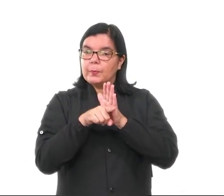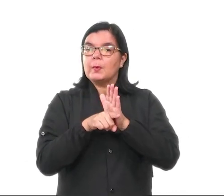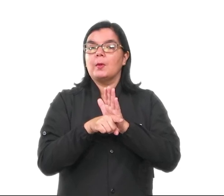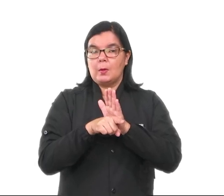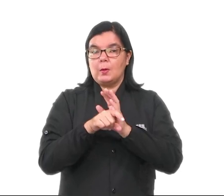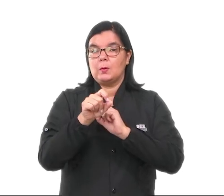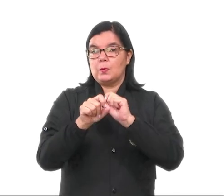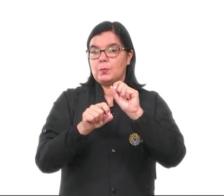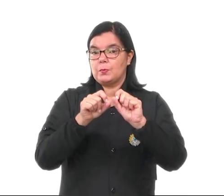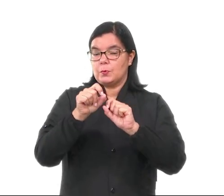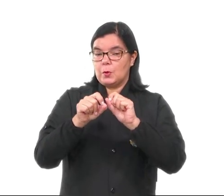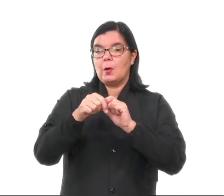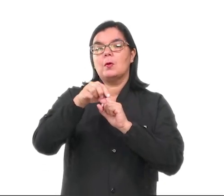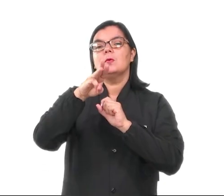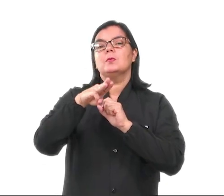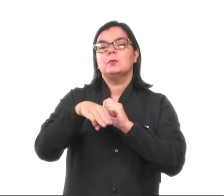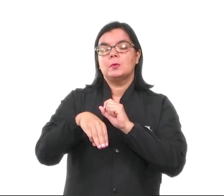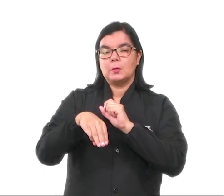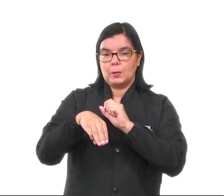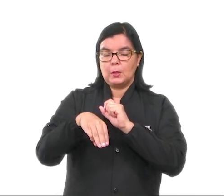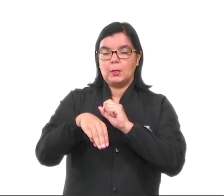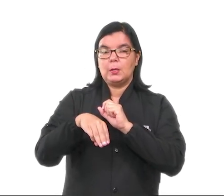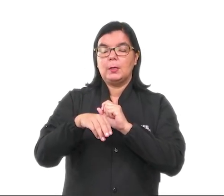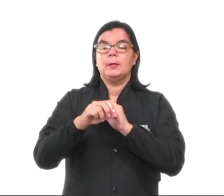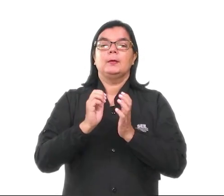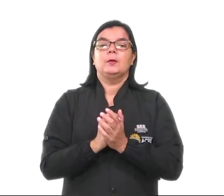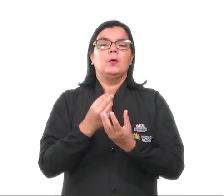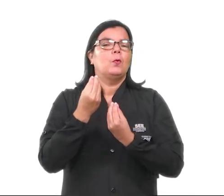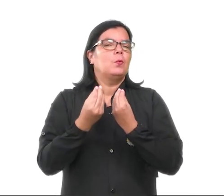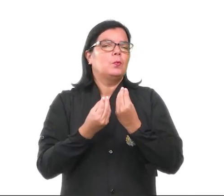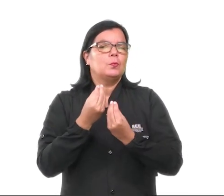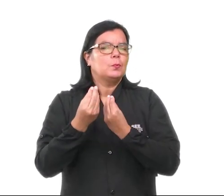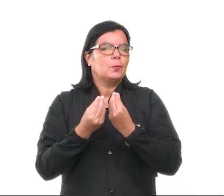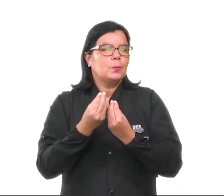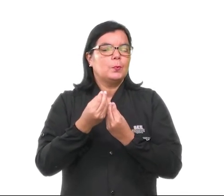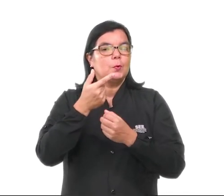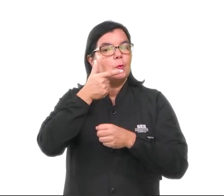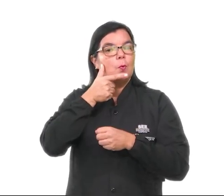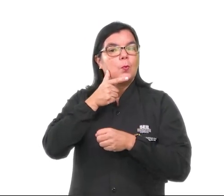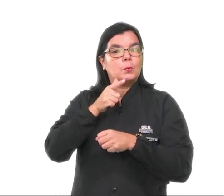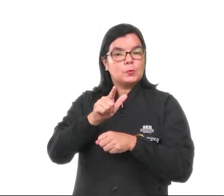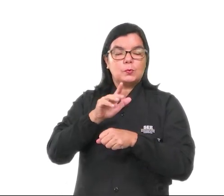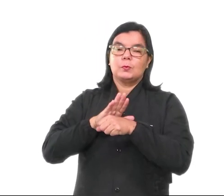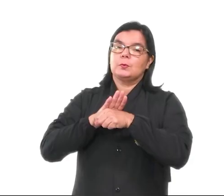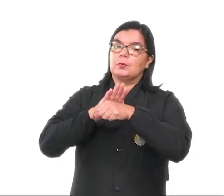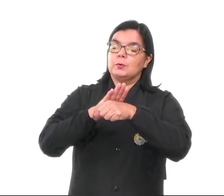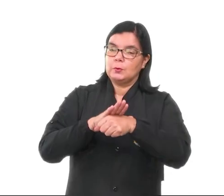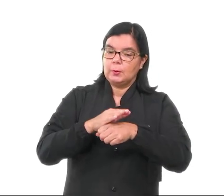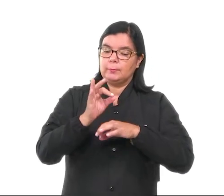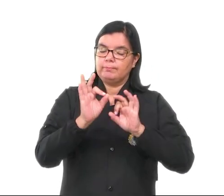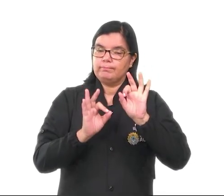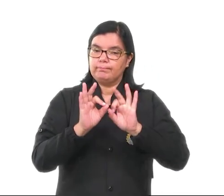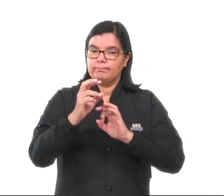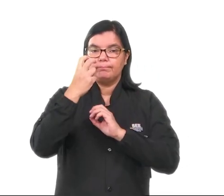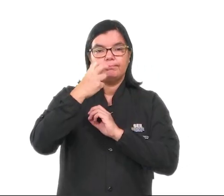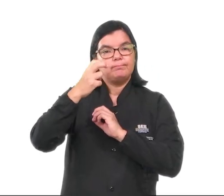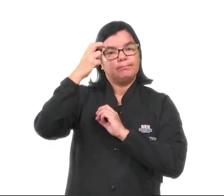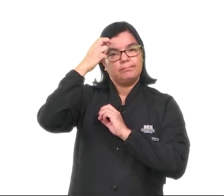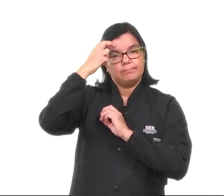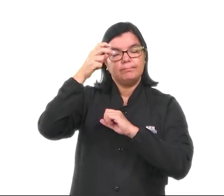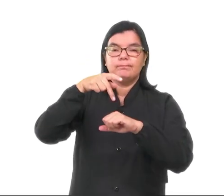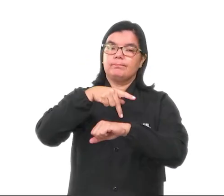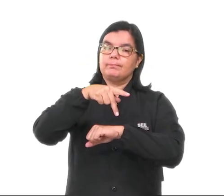a respeito de quem são eles e como foi que eles contribuíram com essa produção intelectual do